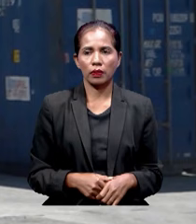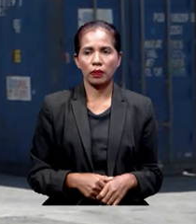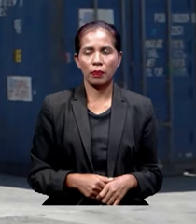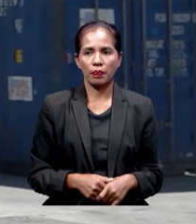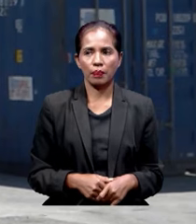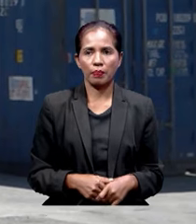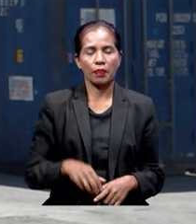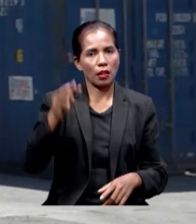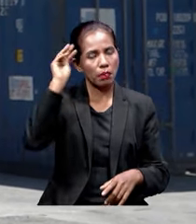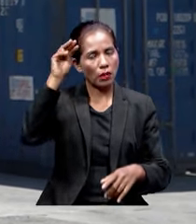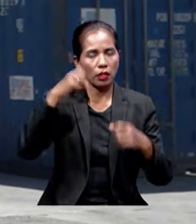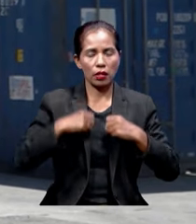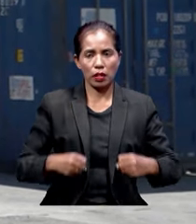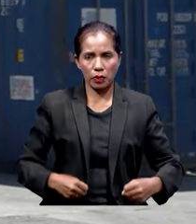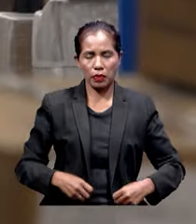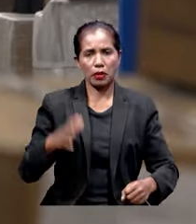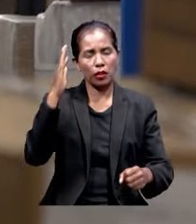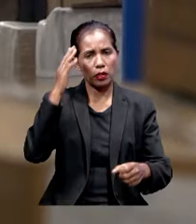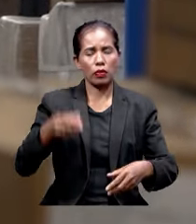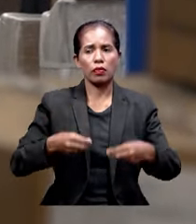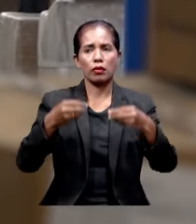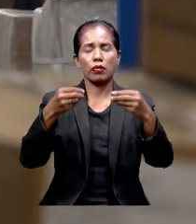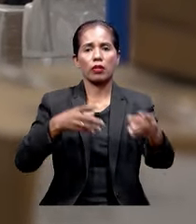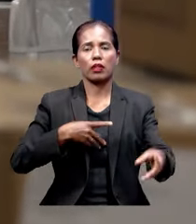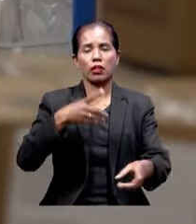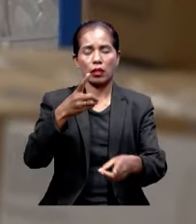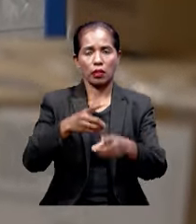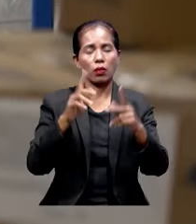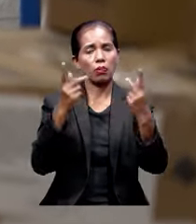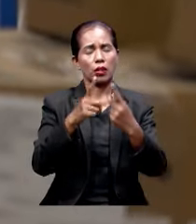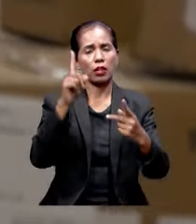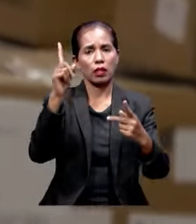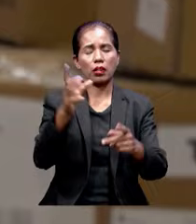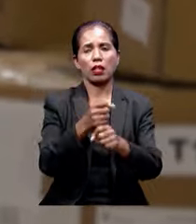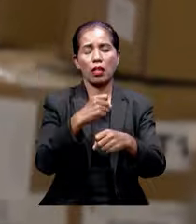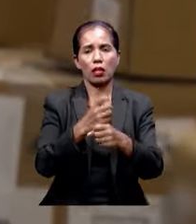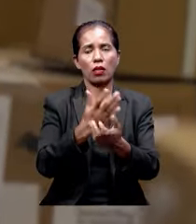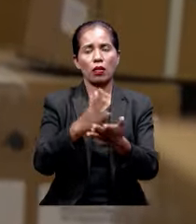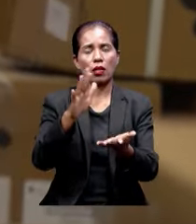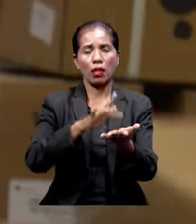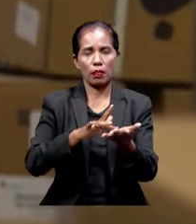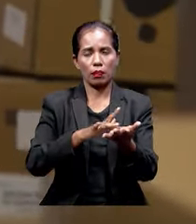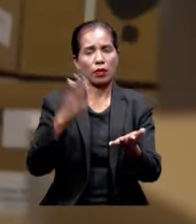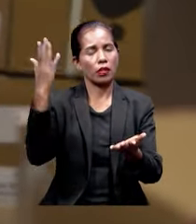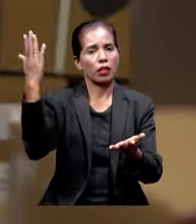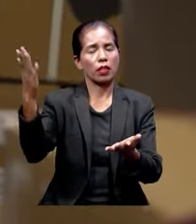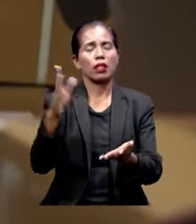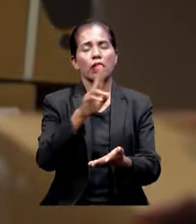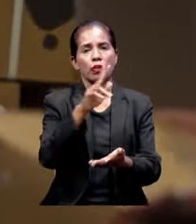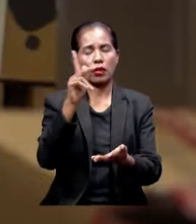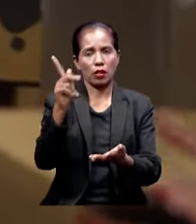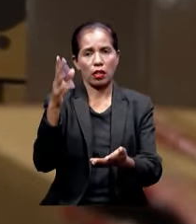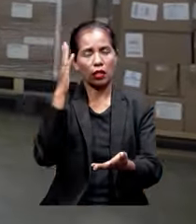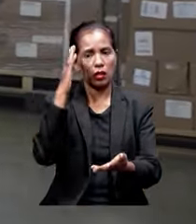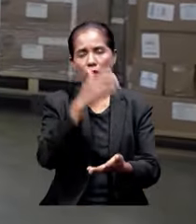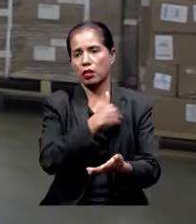Foi lá que a ministra da Saúde desconfia foi a adjudicação de reita da companhia ou de rala compras em Moruk e a diáspora, mas desconfia a empresa